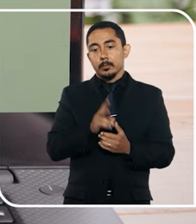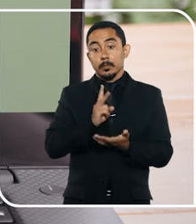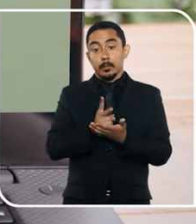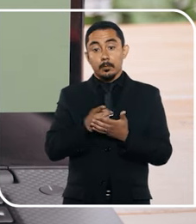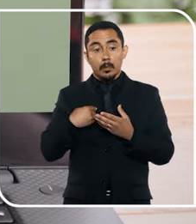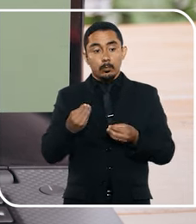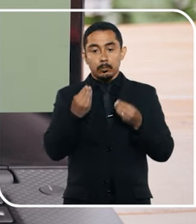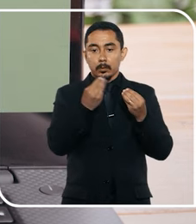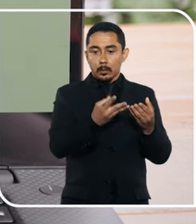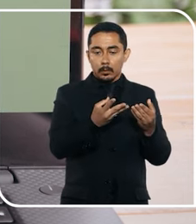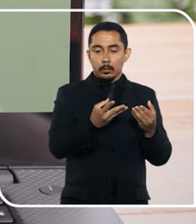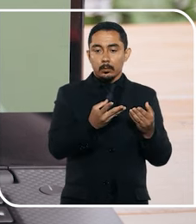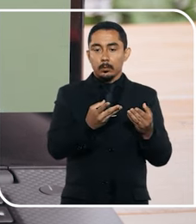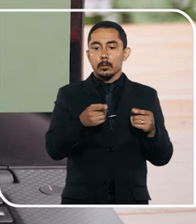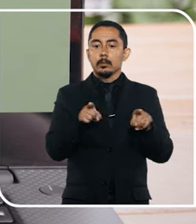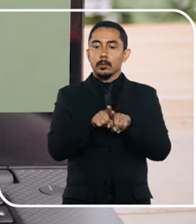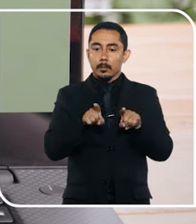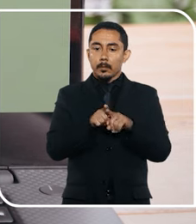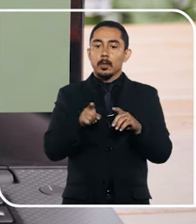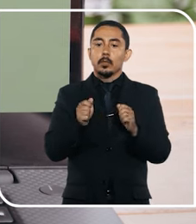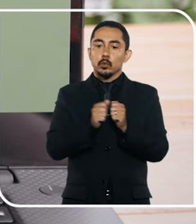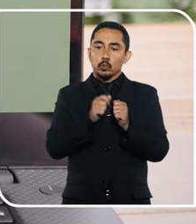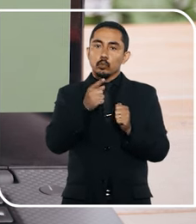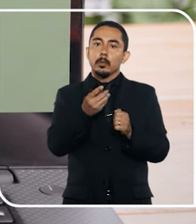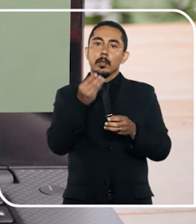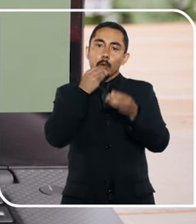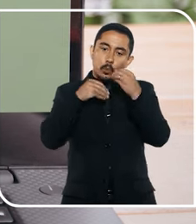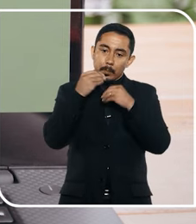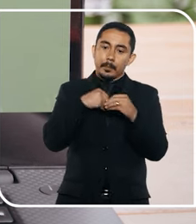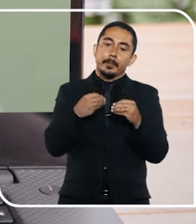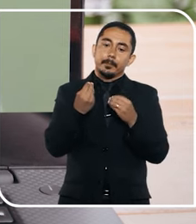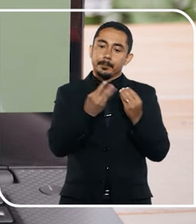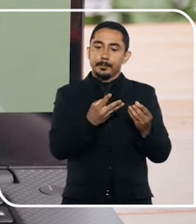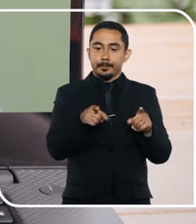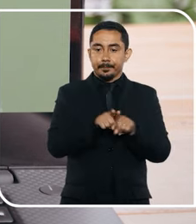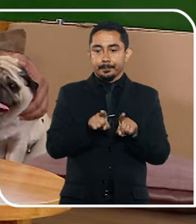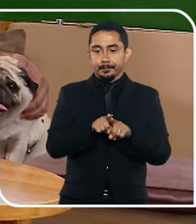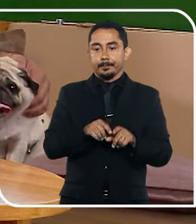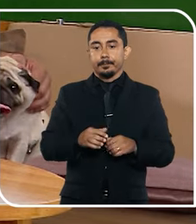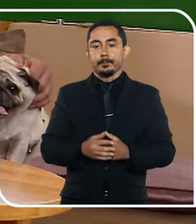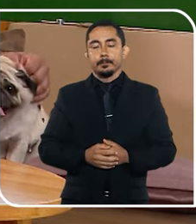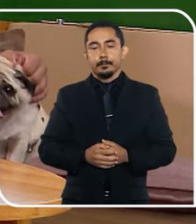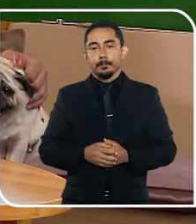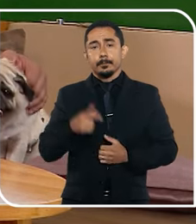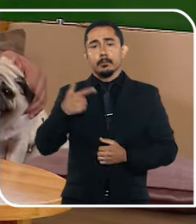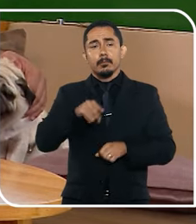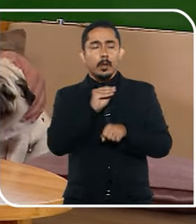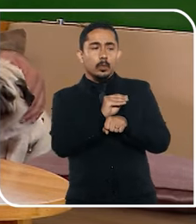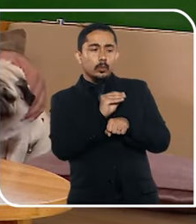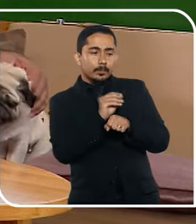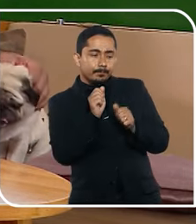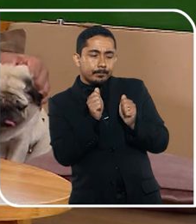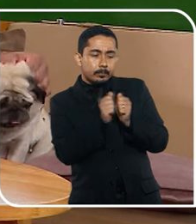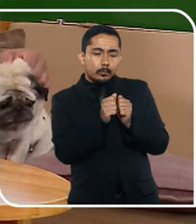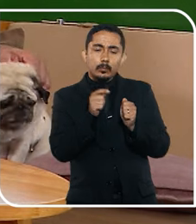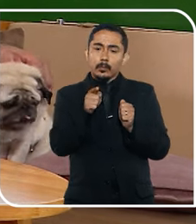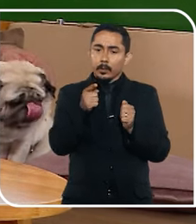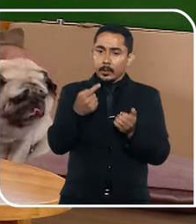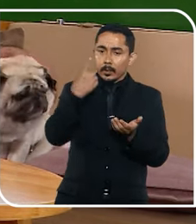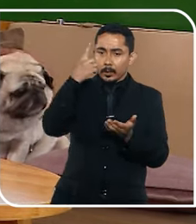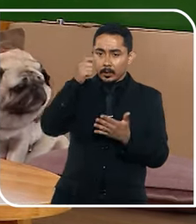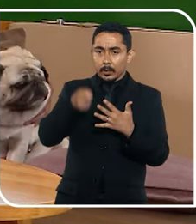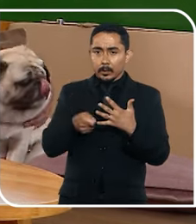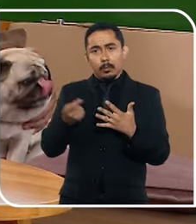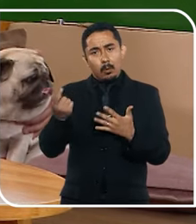aí toda vez que eu entregava a quimio, eu entregava também já com um ou dois pacotes de ração. E os cuidados, conforme essa decisão da